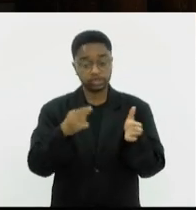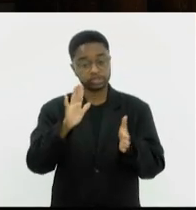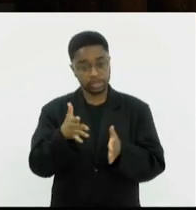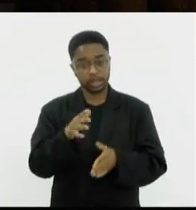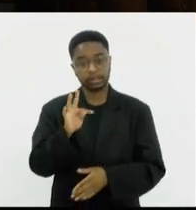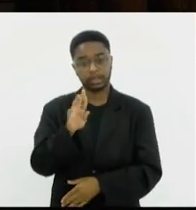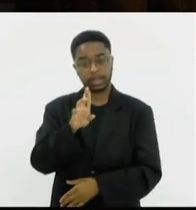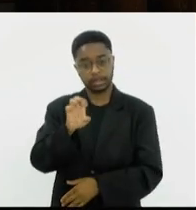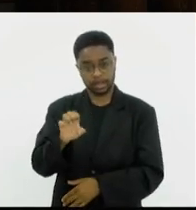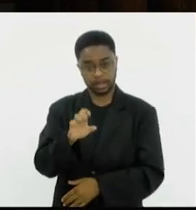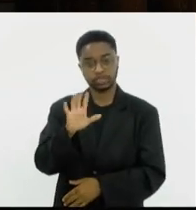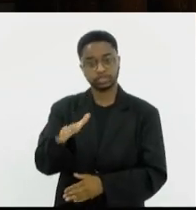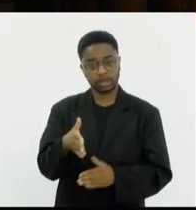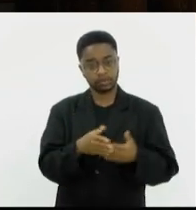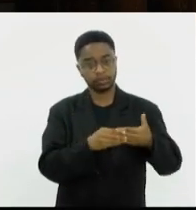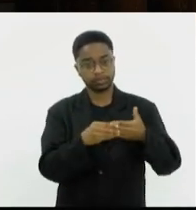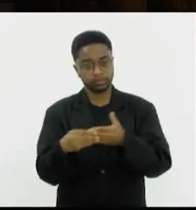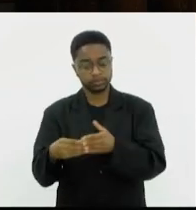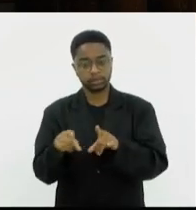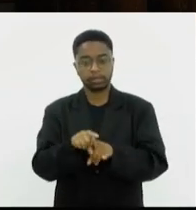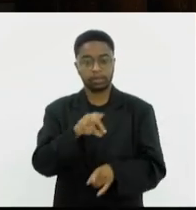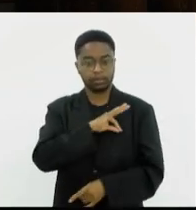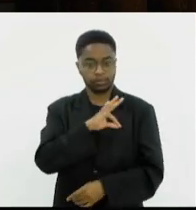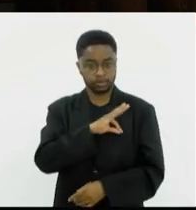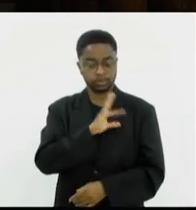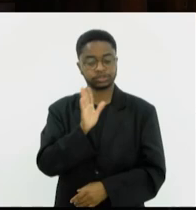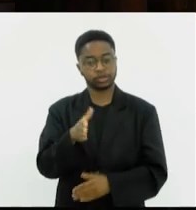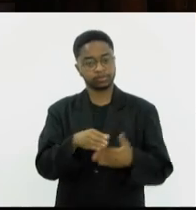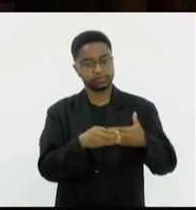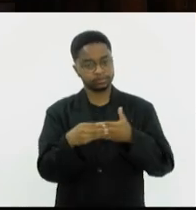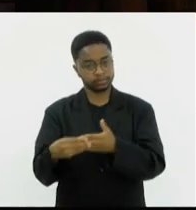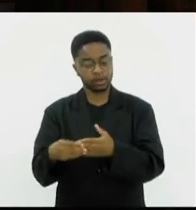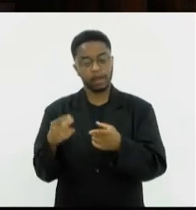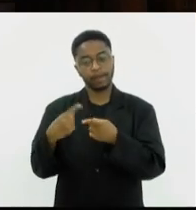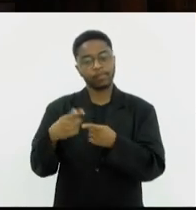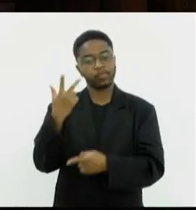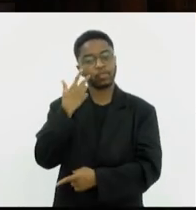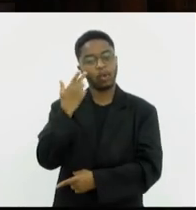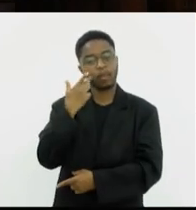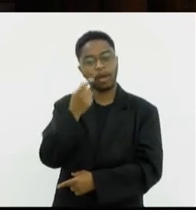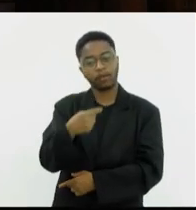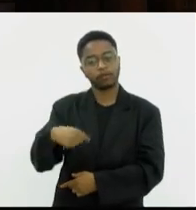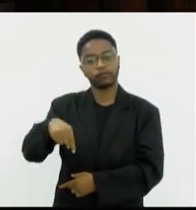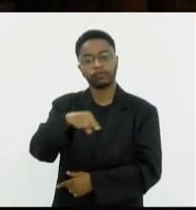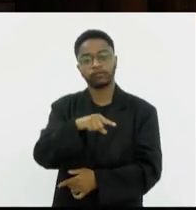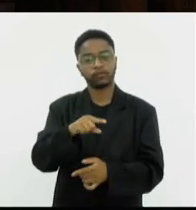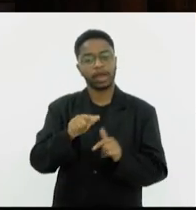TRE, pela polícia, porque é normal de vocês